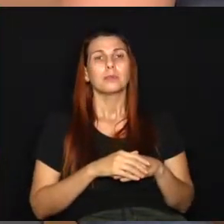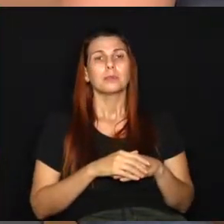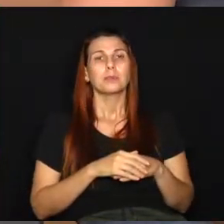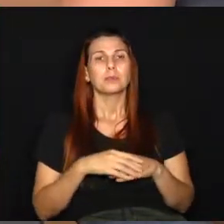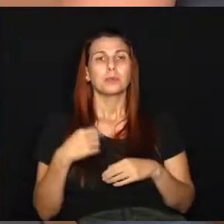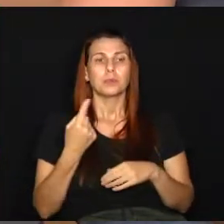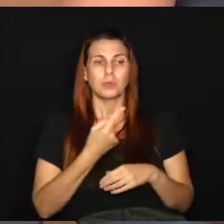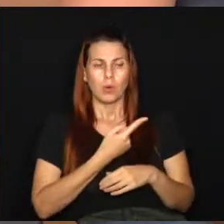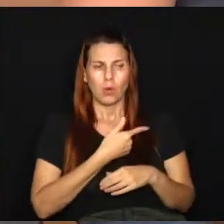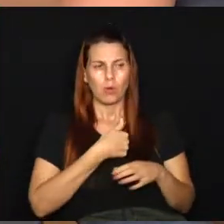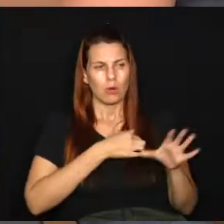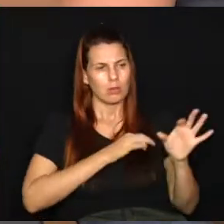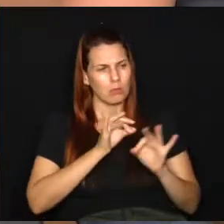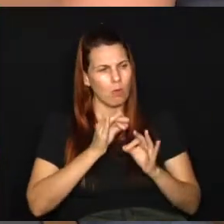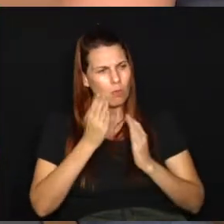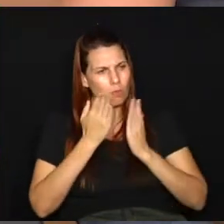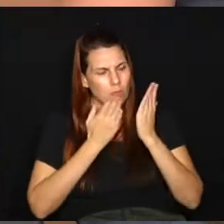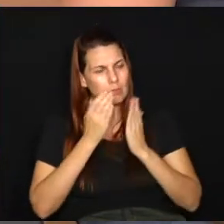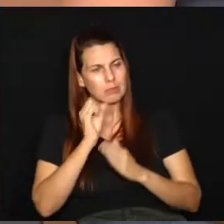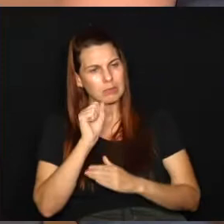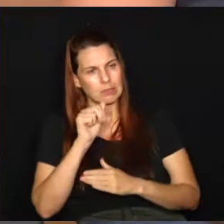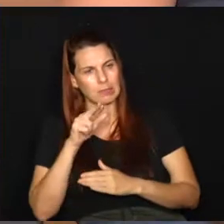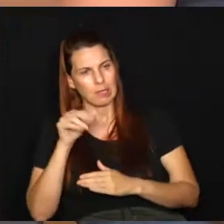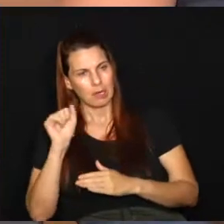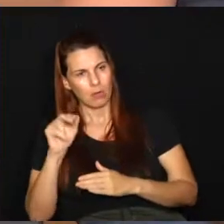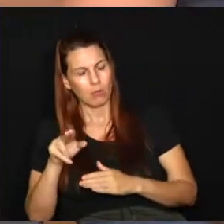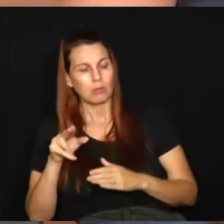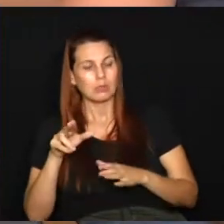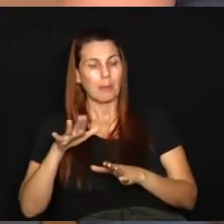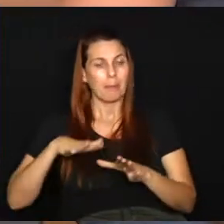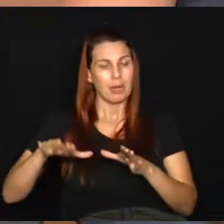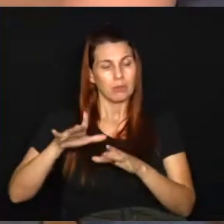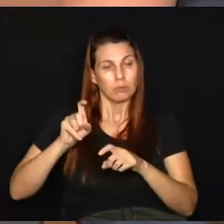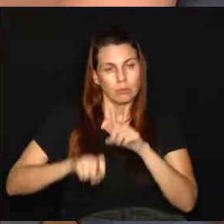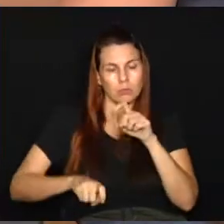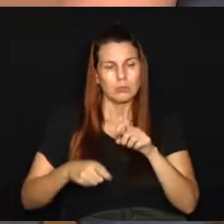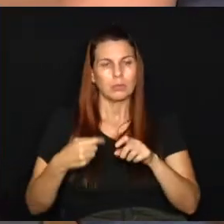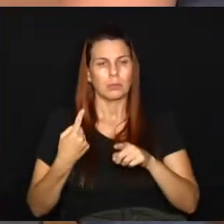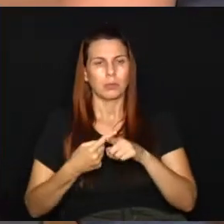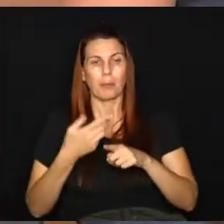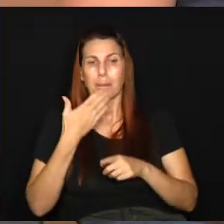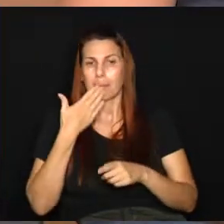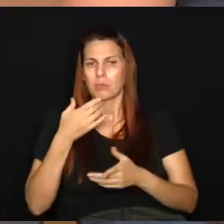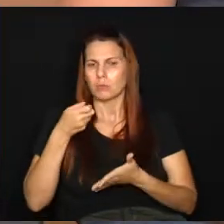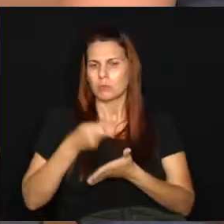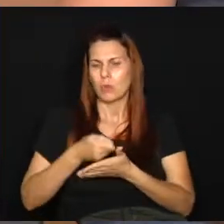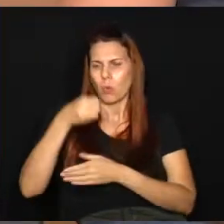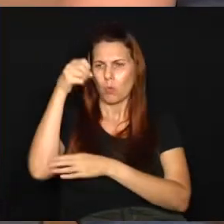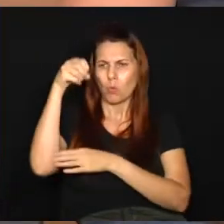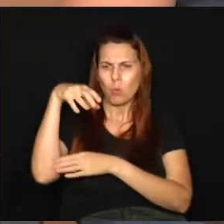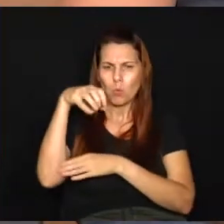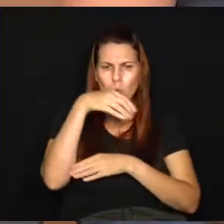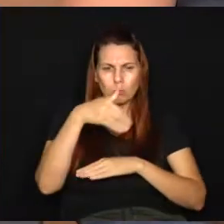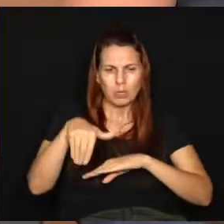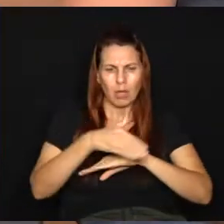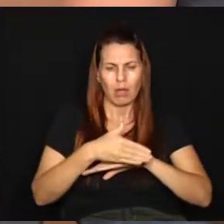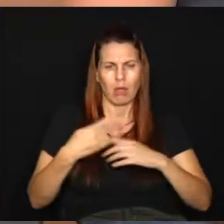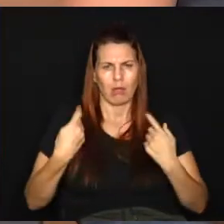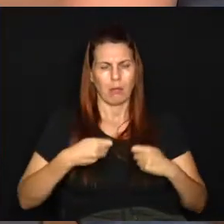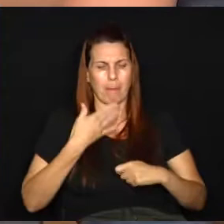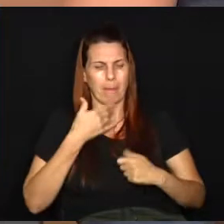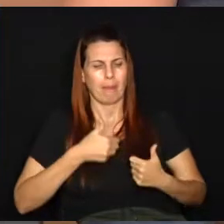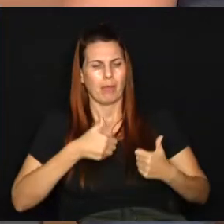um sarau na Praça do Estupro, e para a gente cobrar por iluminação pública, por melhorias